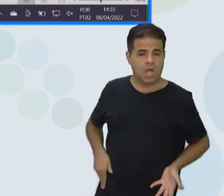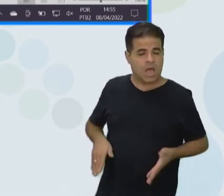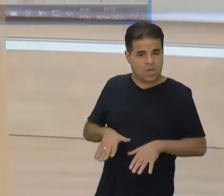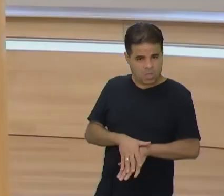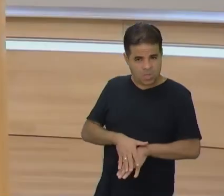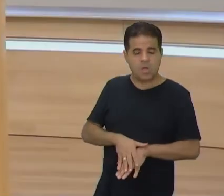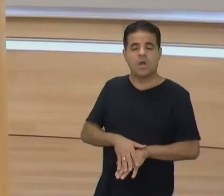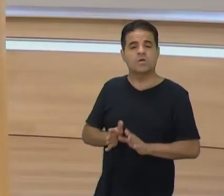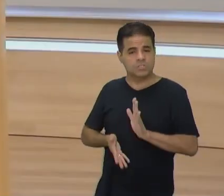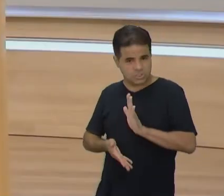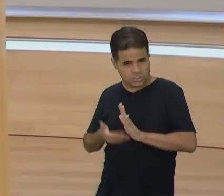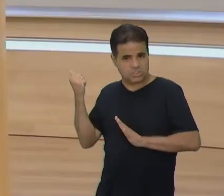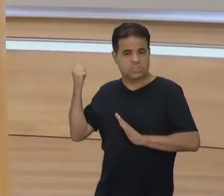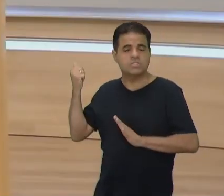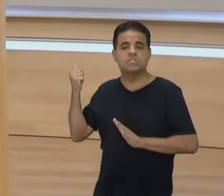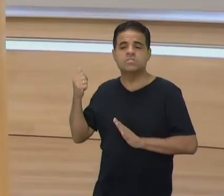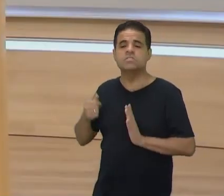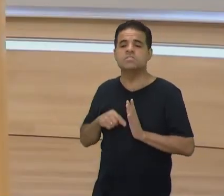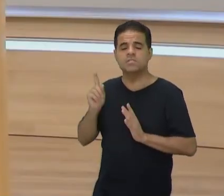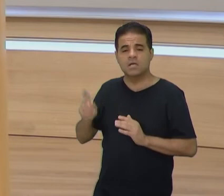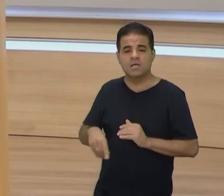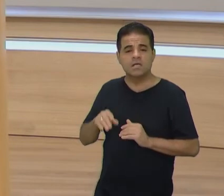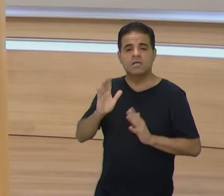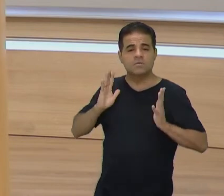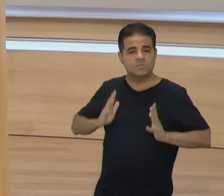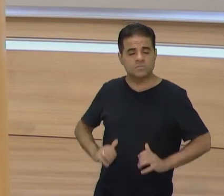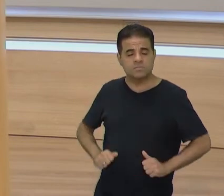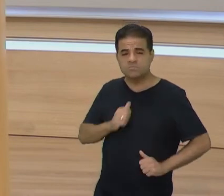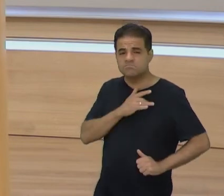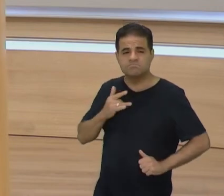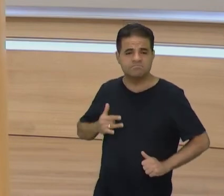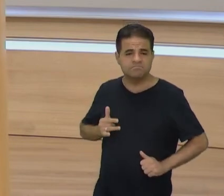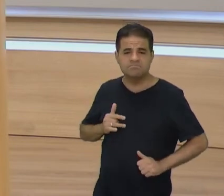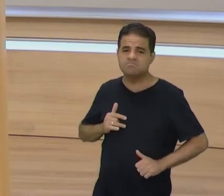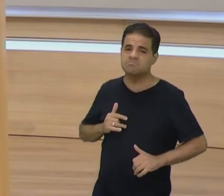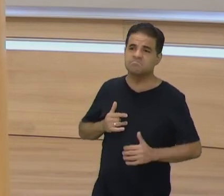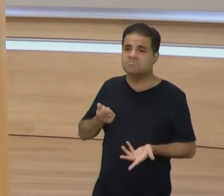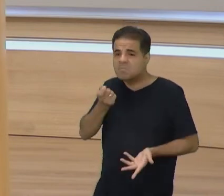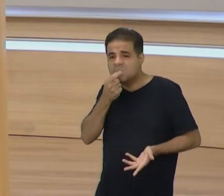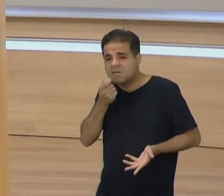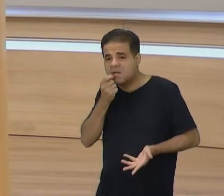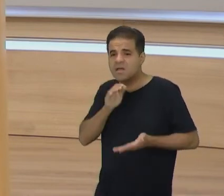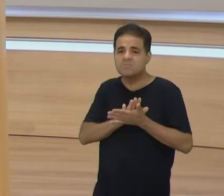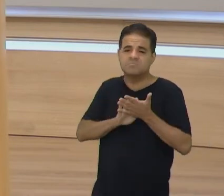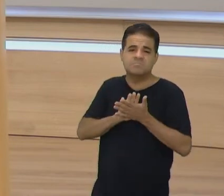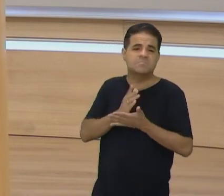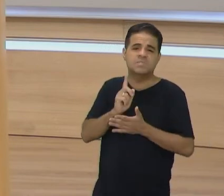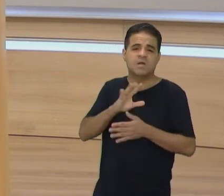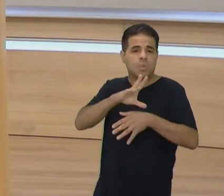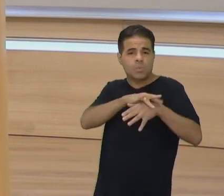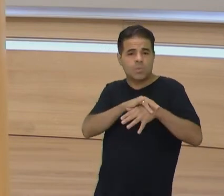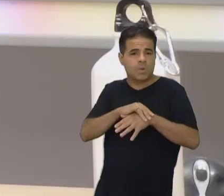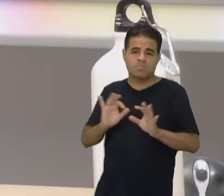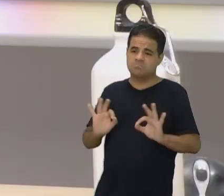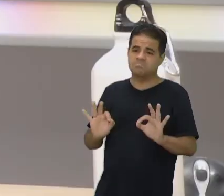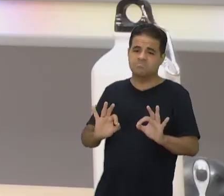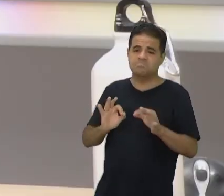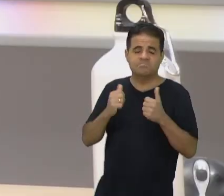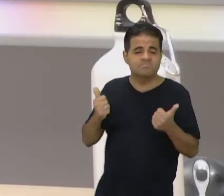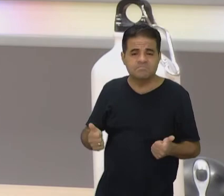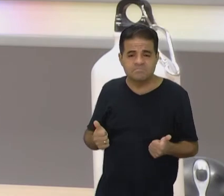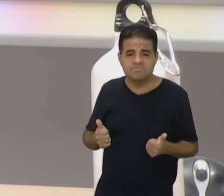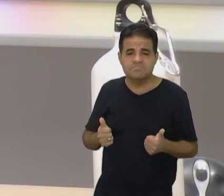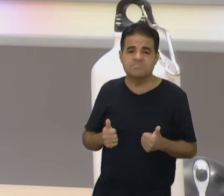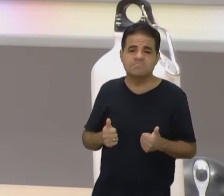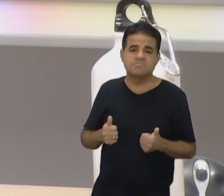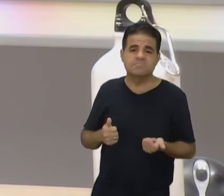higiene e saúde, né? Porque o grande ali era o higiene e saúde. Ela não toma muito remédio, graças a Deus, né? Não tem nenhuma doença muito assim. É